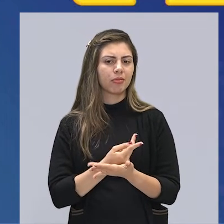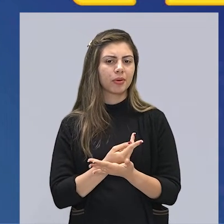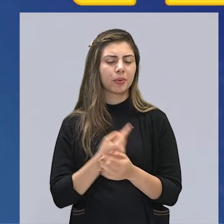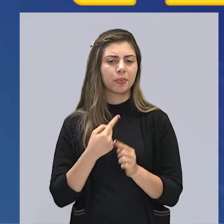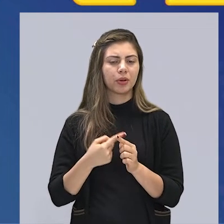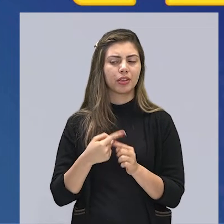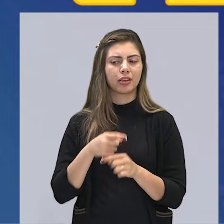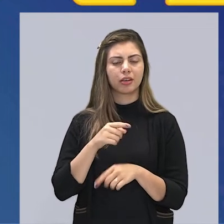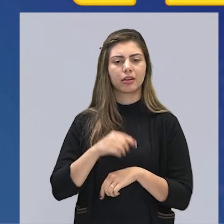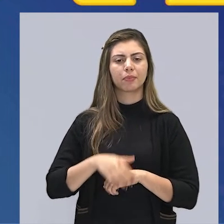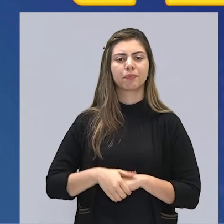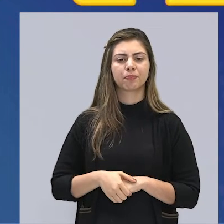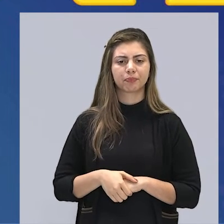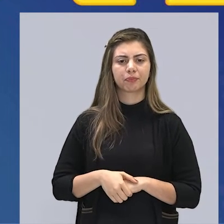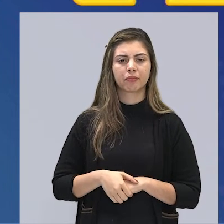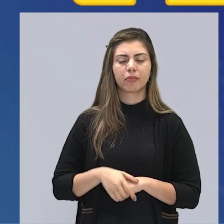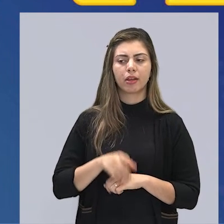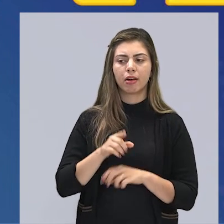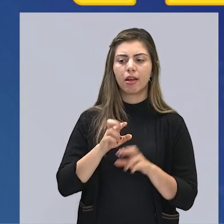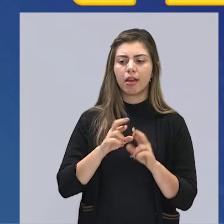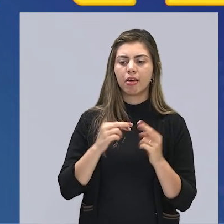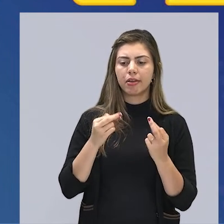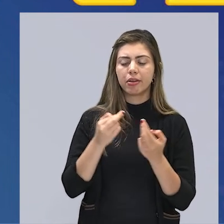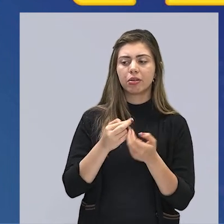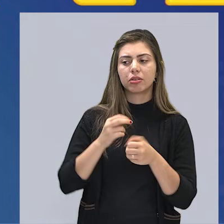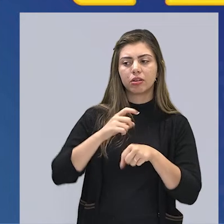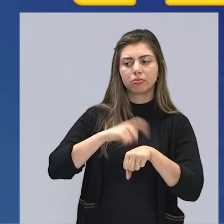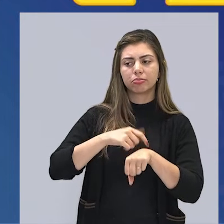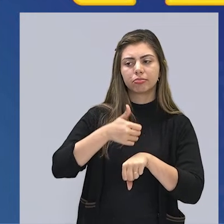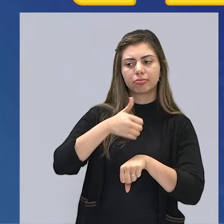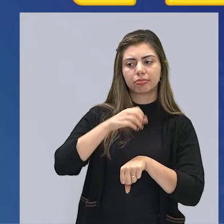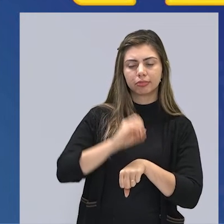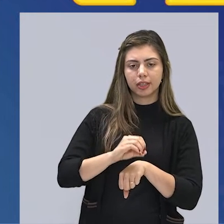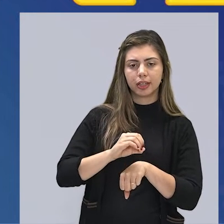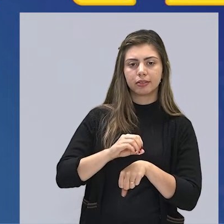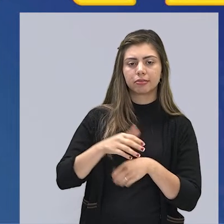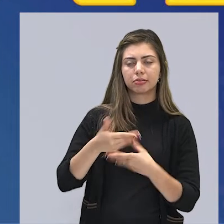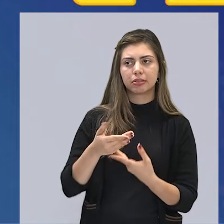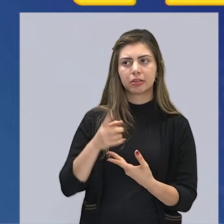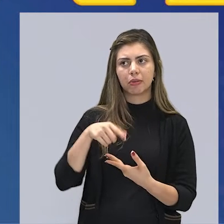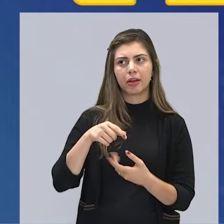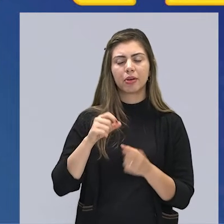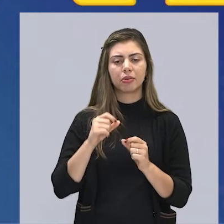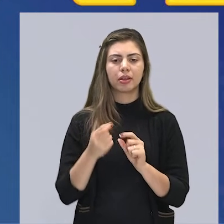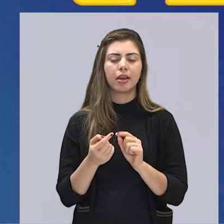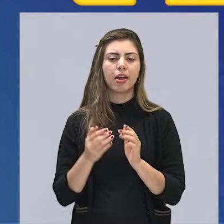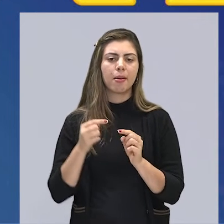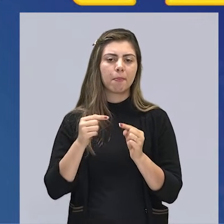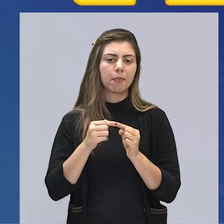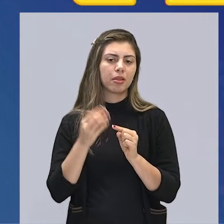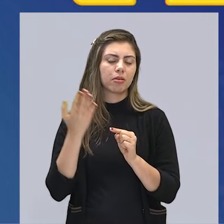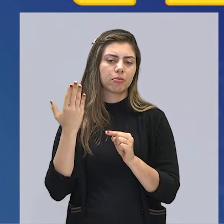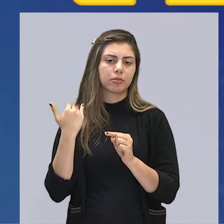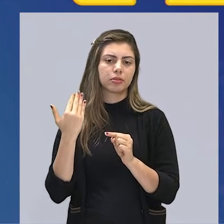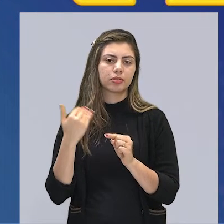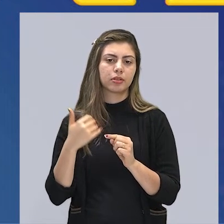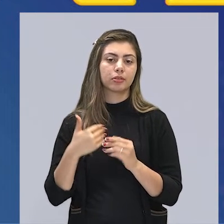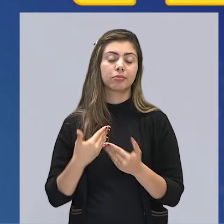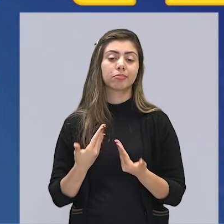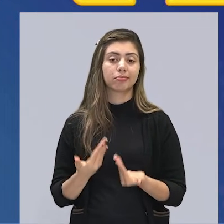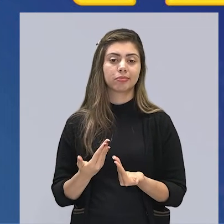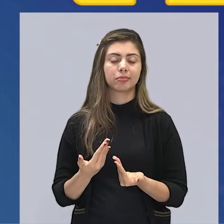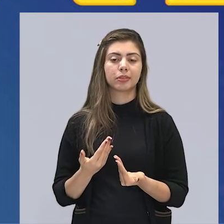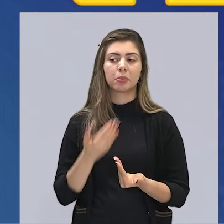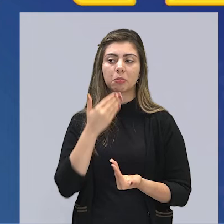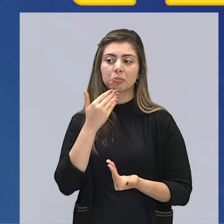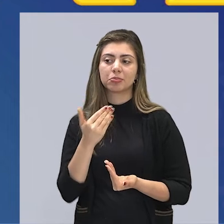No caso, o encontro poderia ter sido às 10 horas. Então, é uma possibilidade de passado, tá? Não um